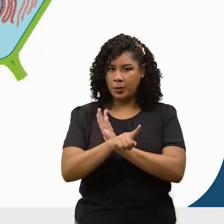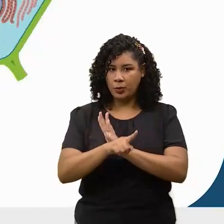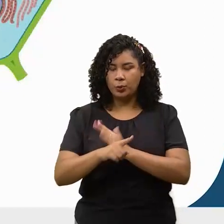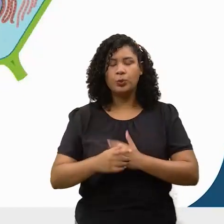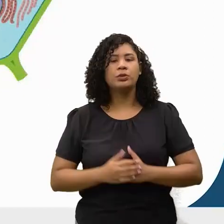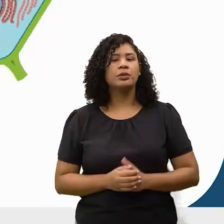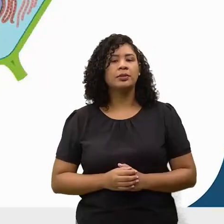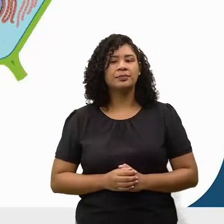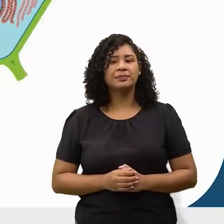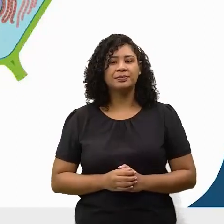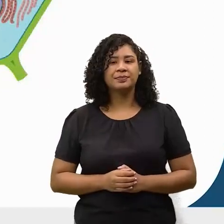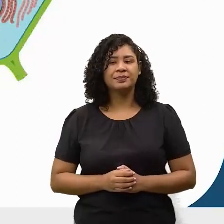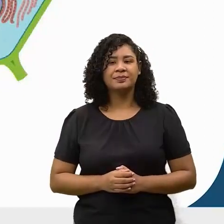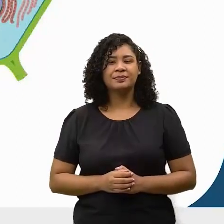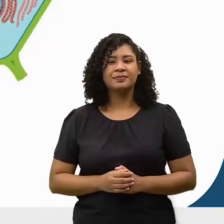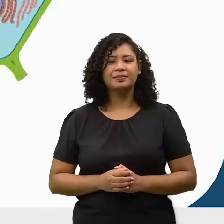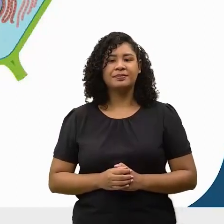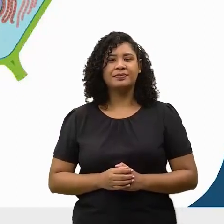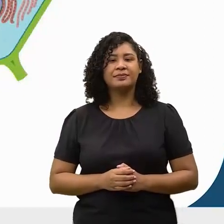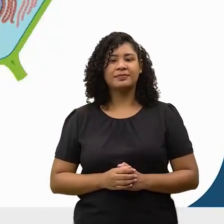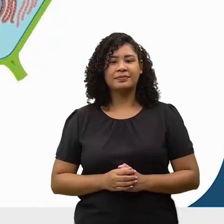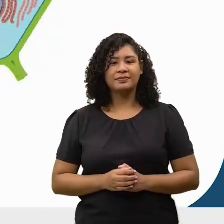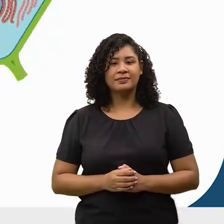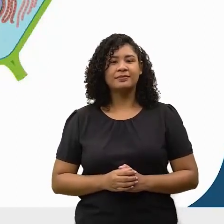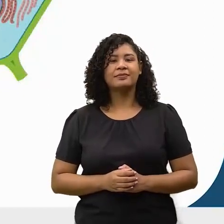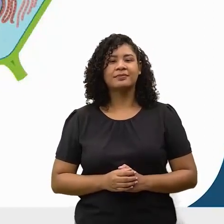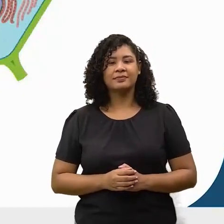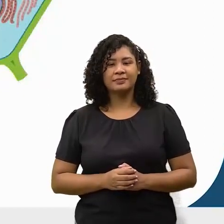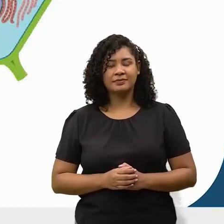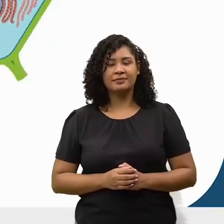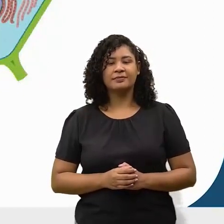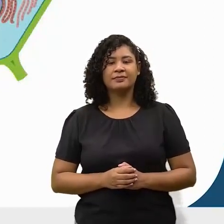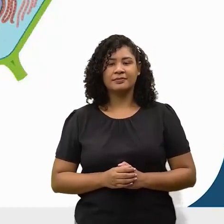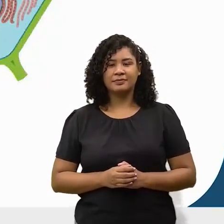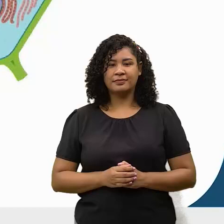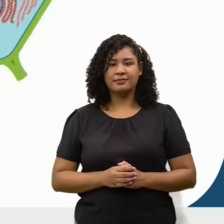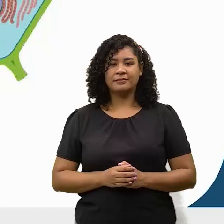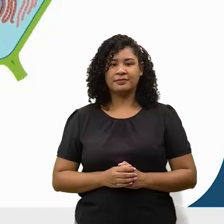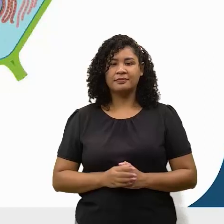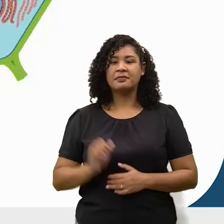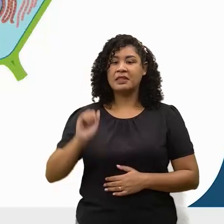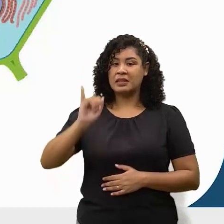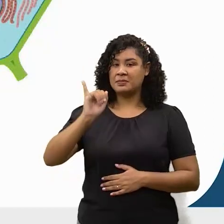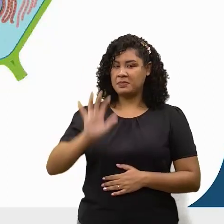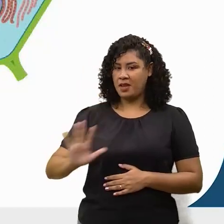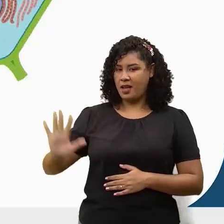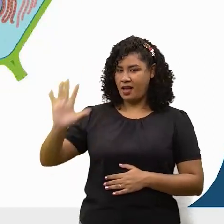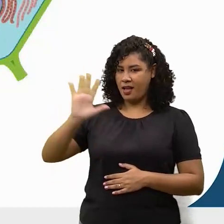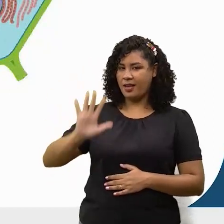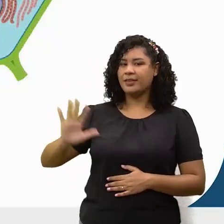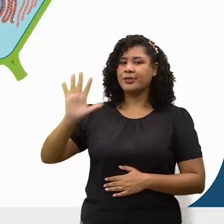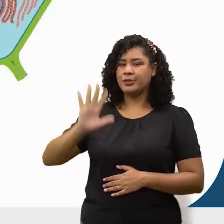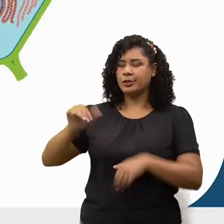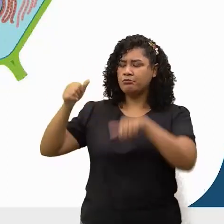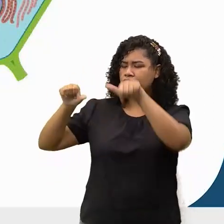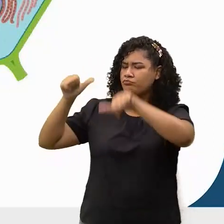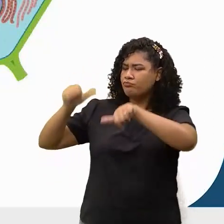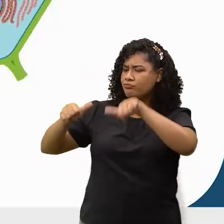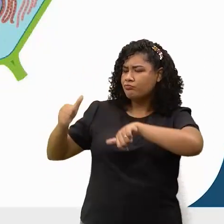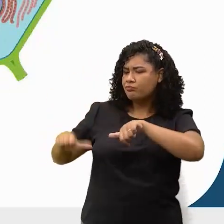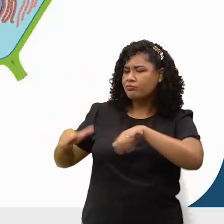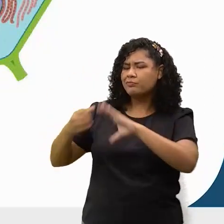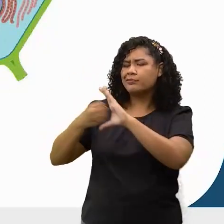que a gente tem, ó? A gente tem essa figura que a gente acabou de analisar, com as suas